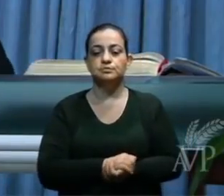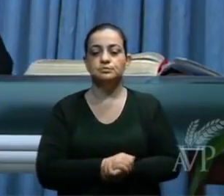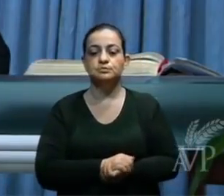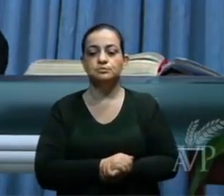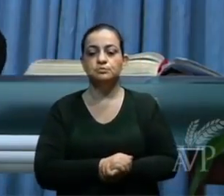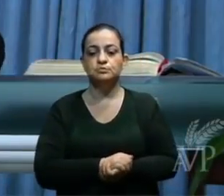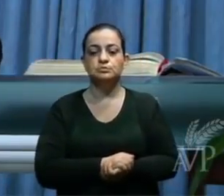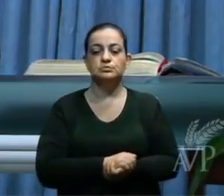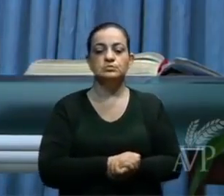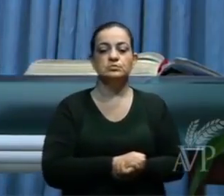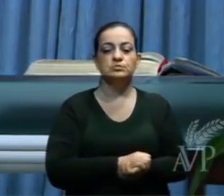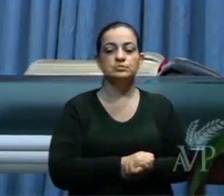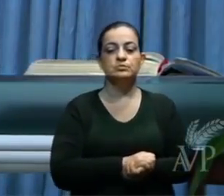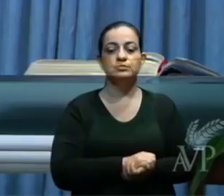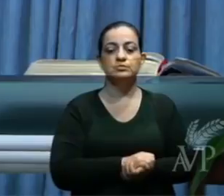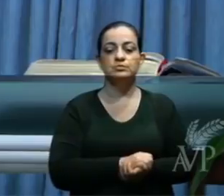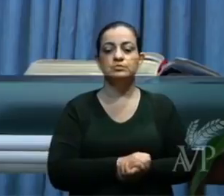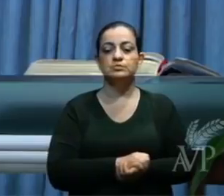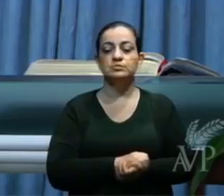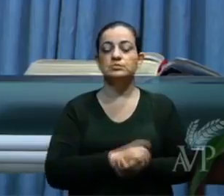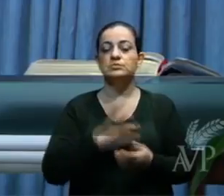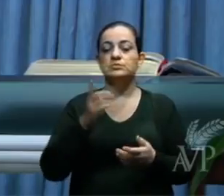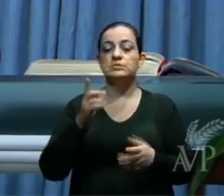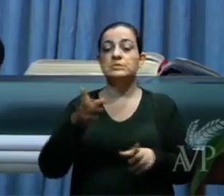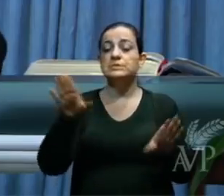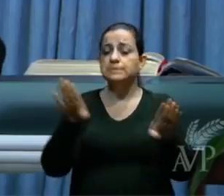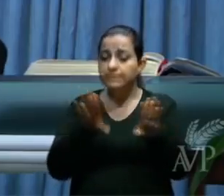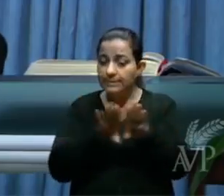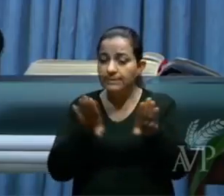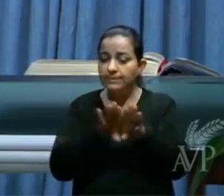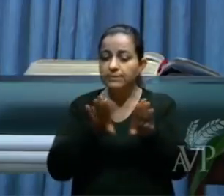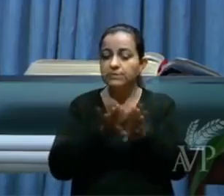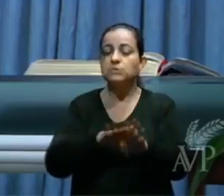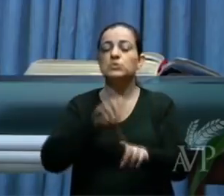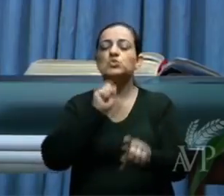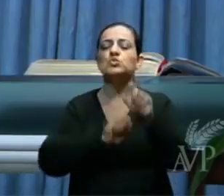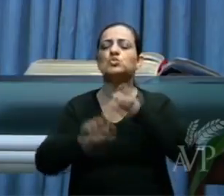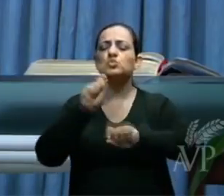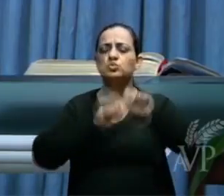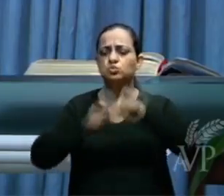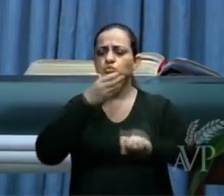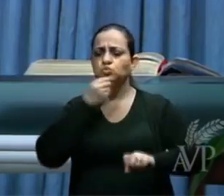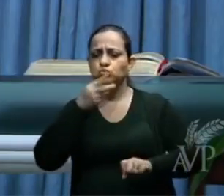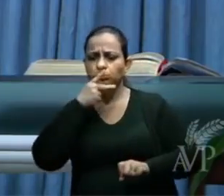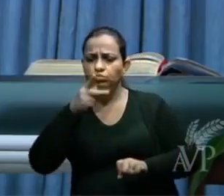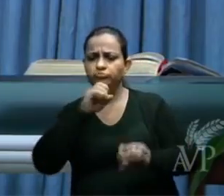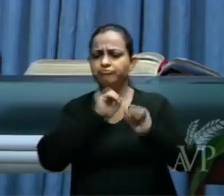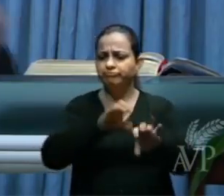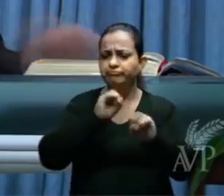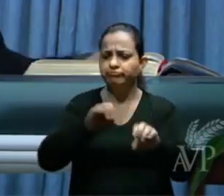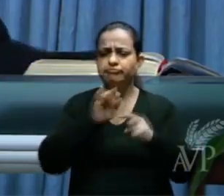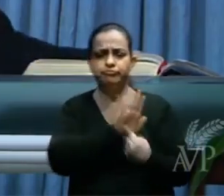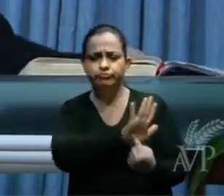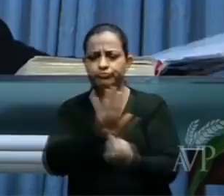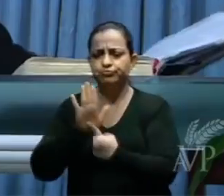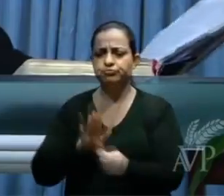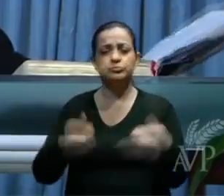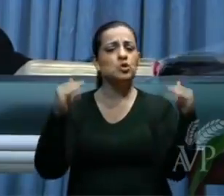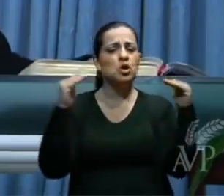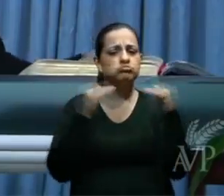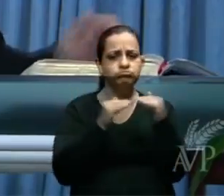ea palavra que o irmão brana trouxe ensinou pregou mostrou ela está de acordo